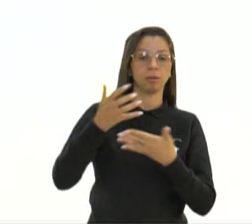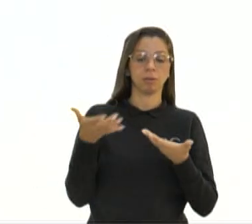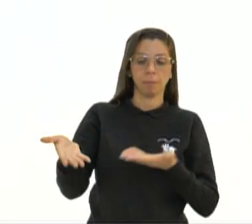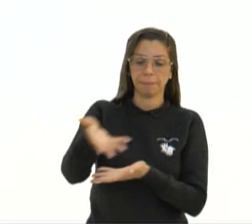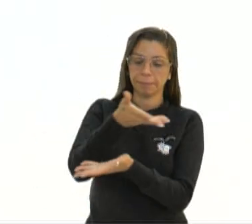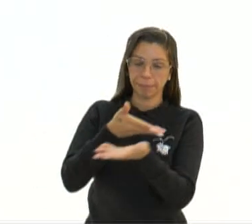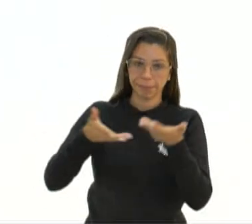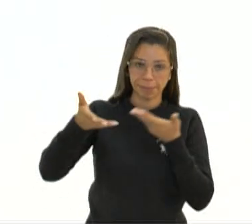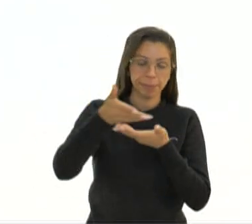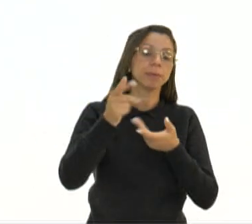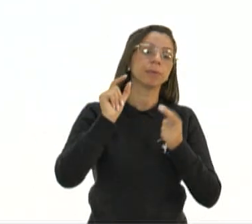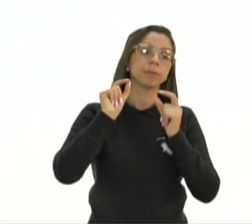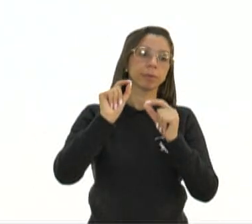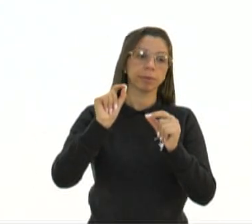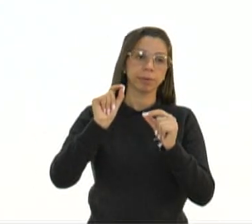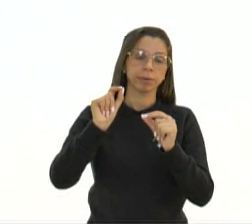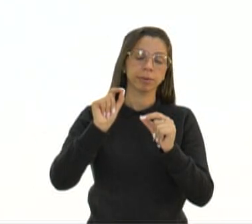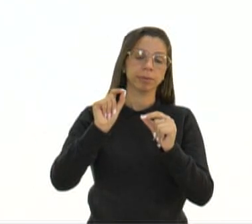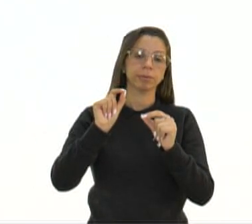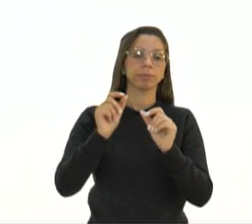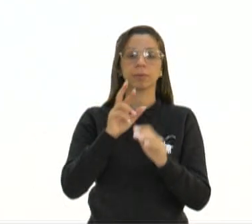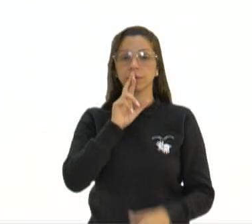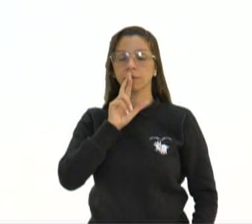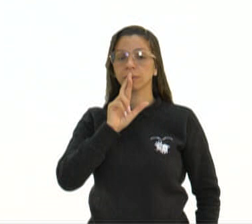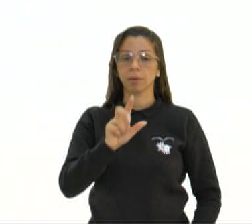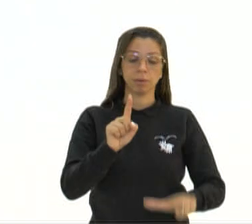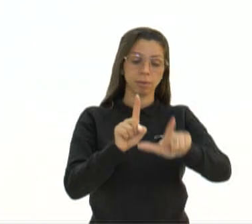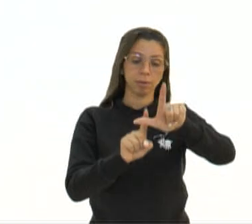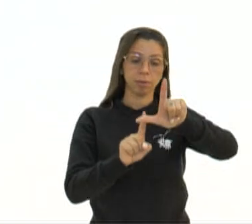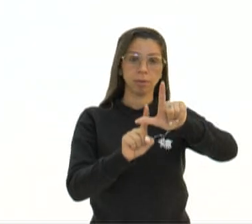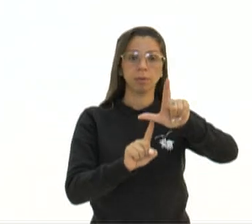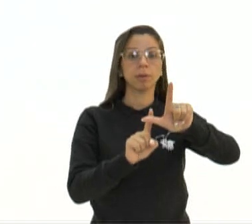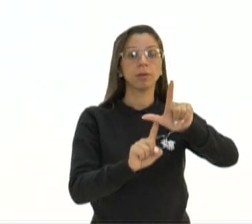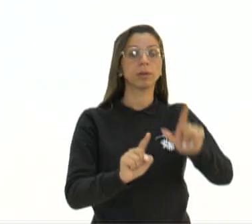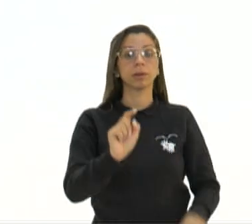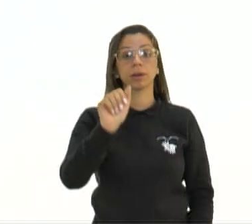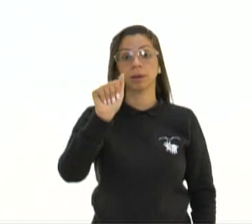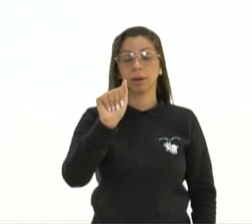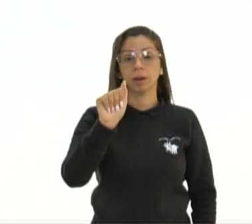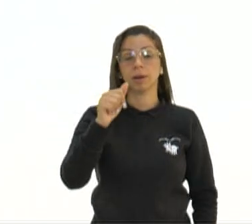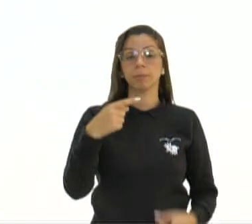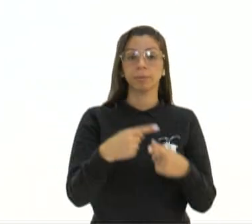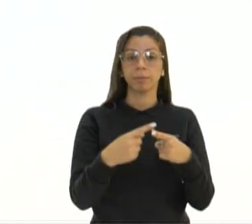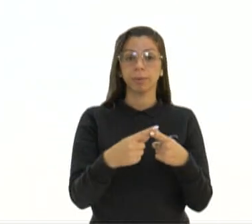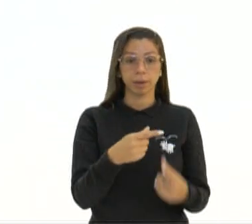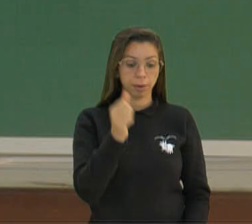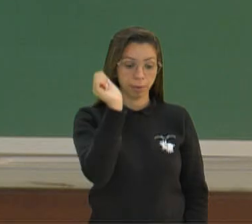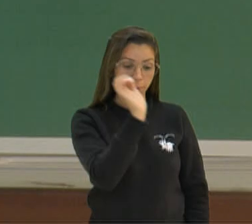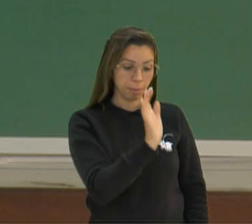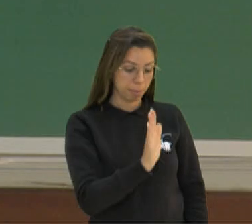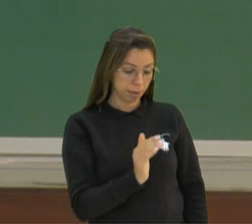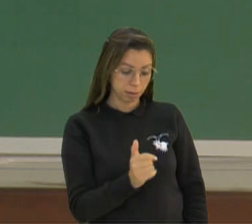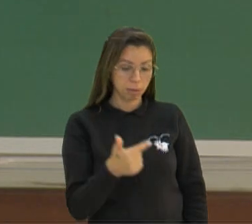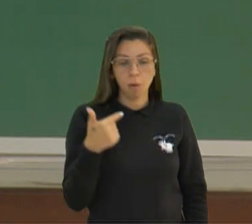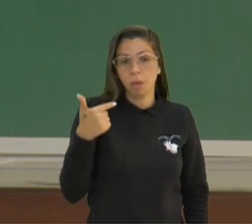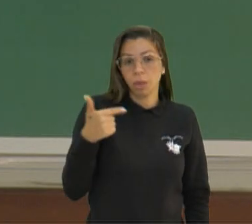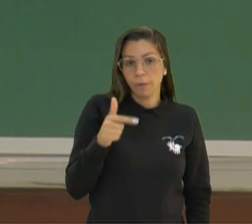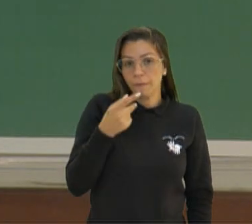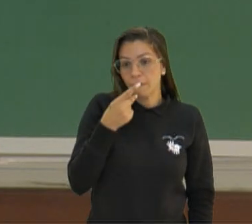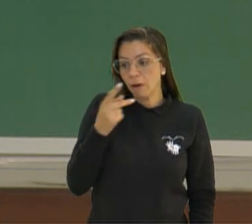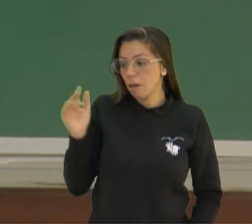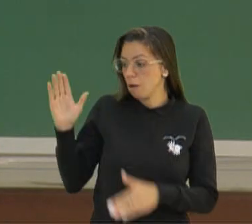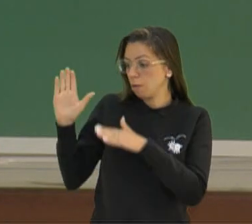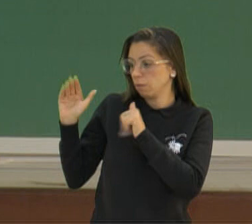é... Resposta, o fato do Brasil não falar espanhol. Vejam bem, é um dos obstáculos, tá?